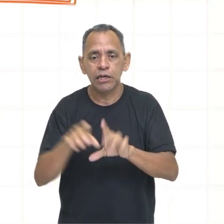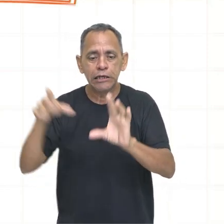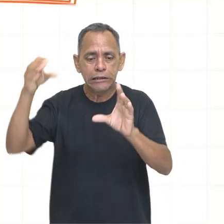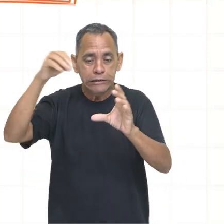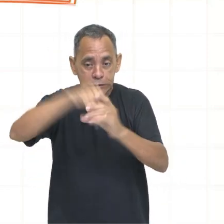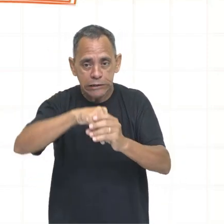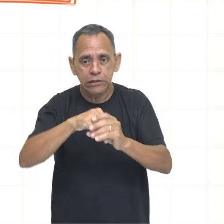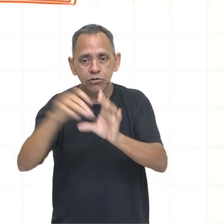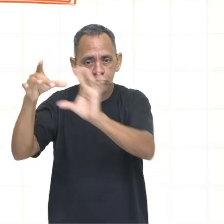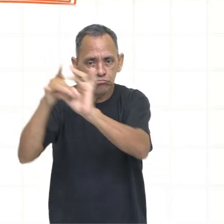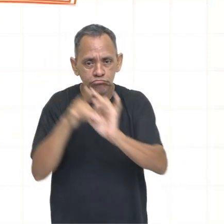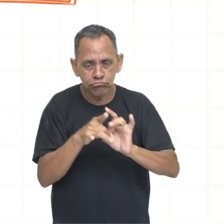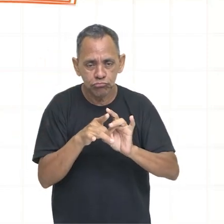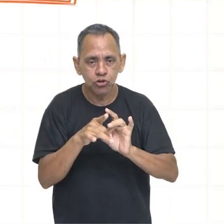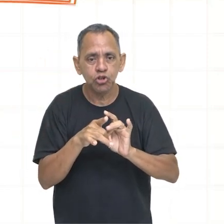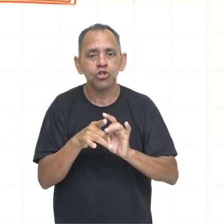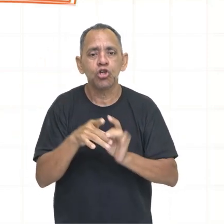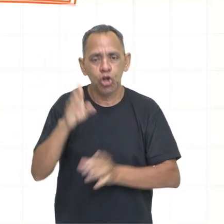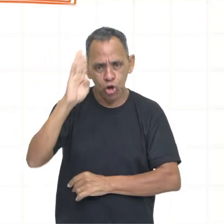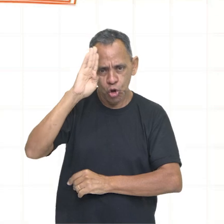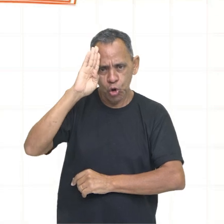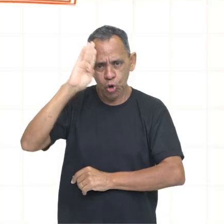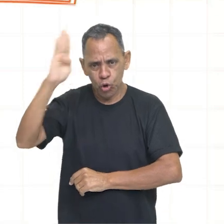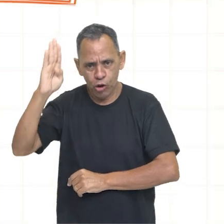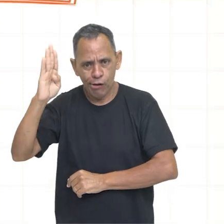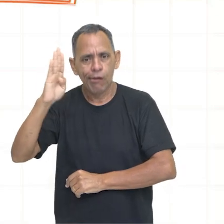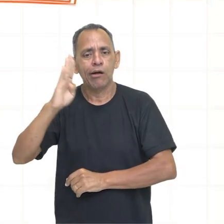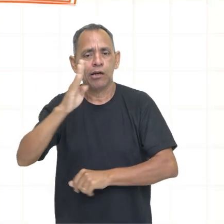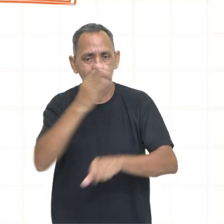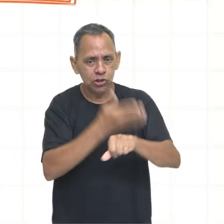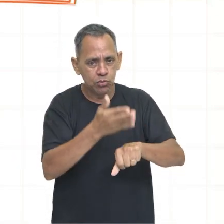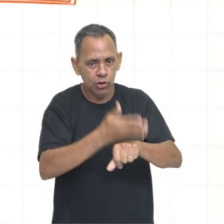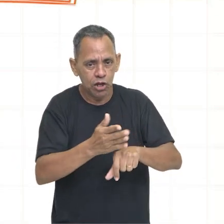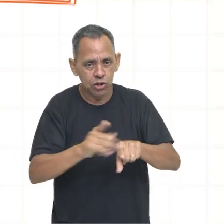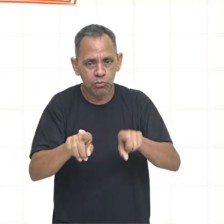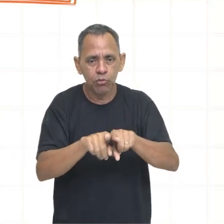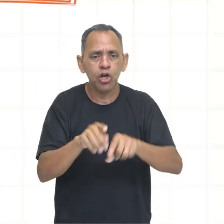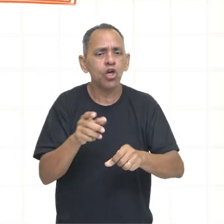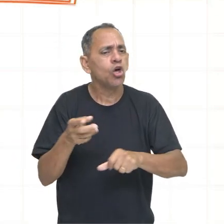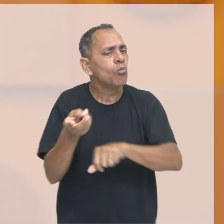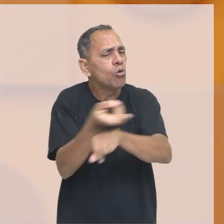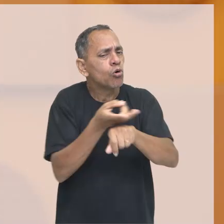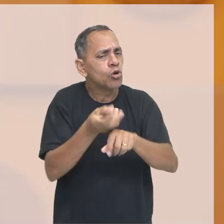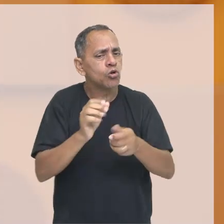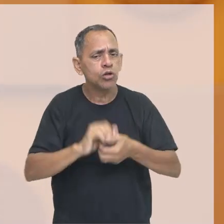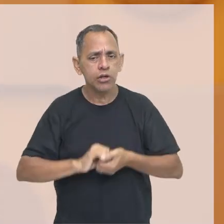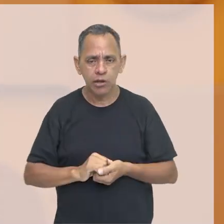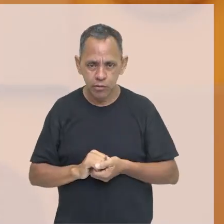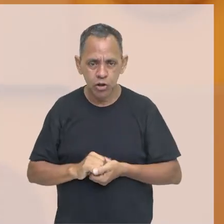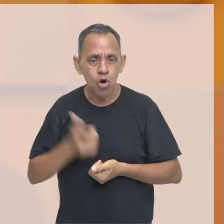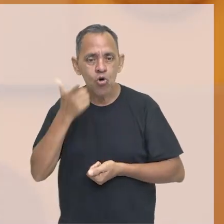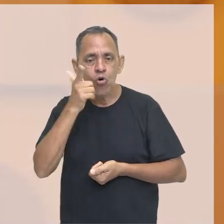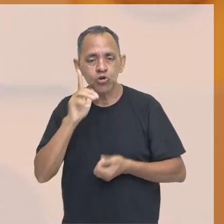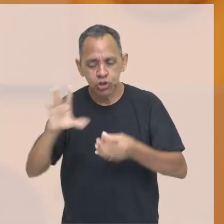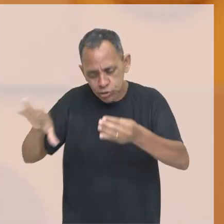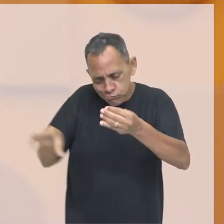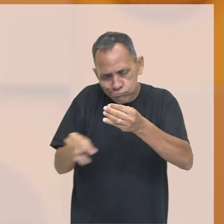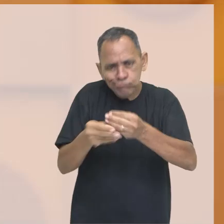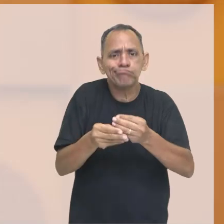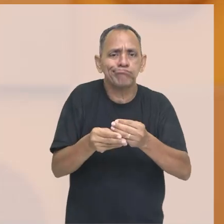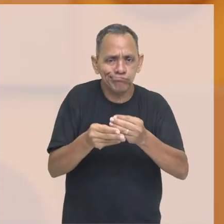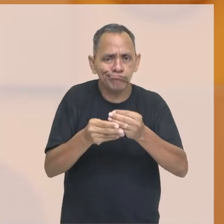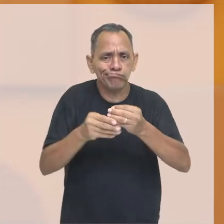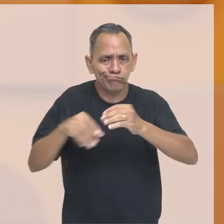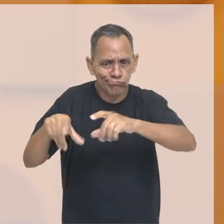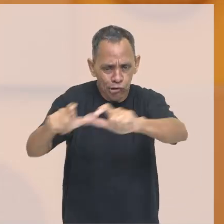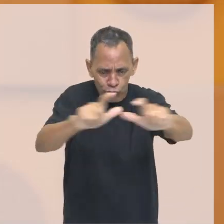desses regimes aí totalitários em que eles estão buscando expandir territórios, certo? Então, essas são as características